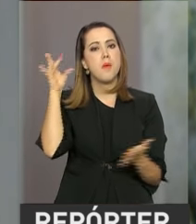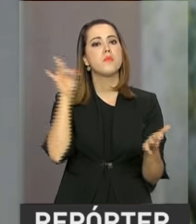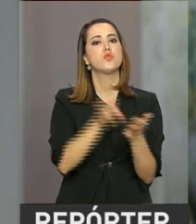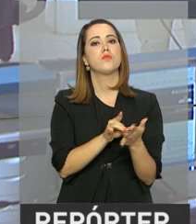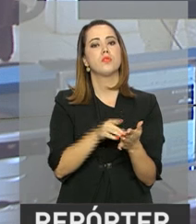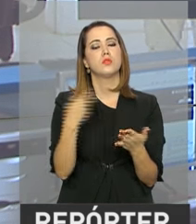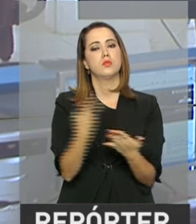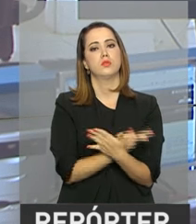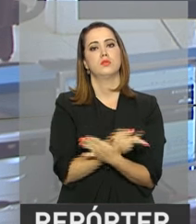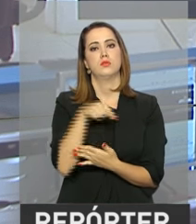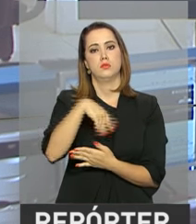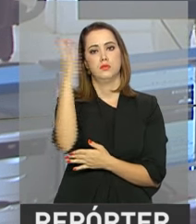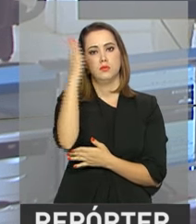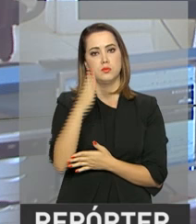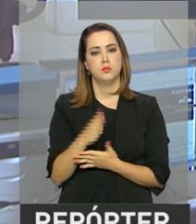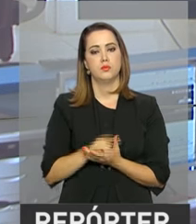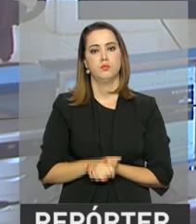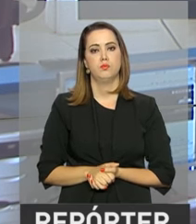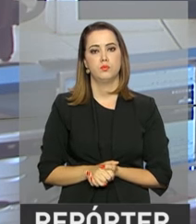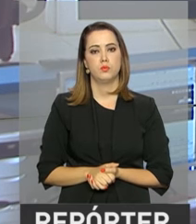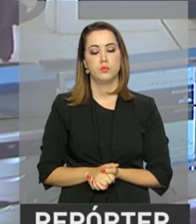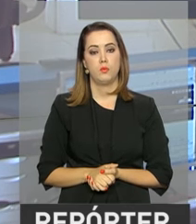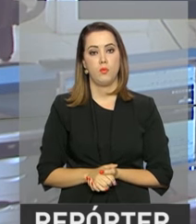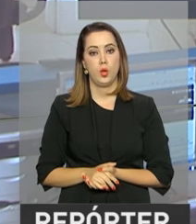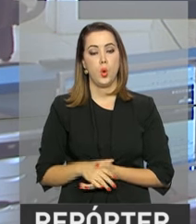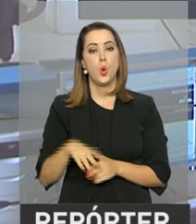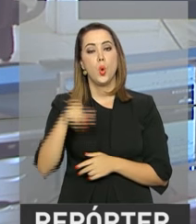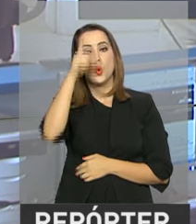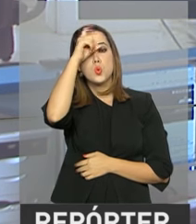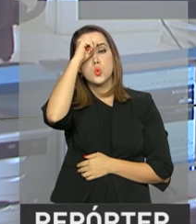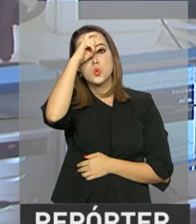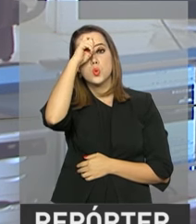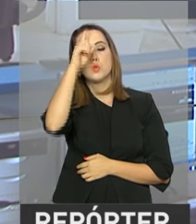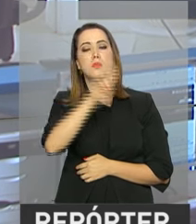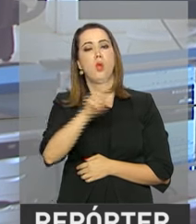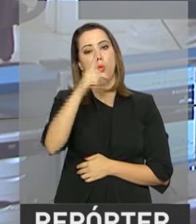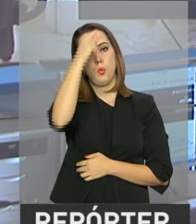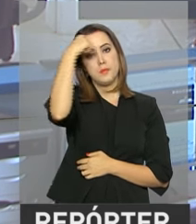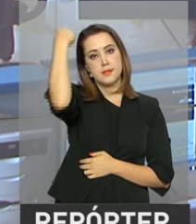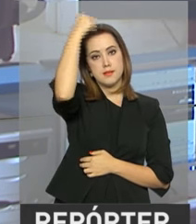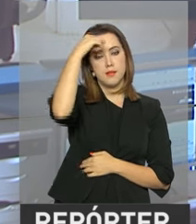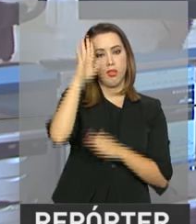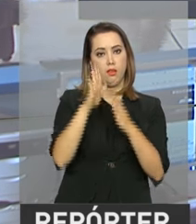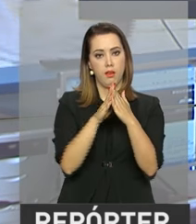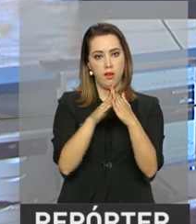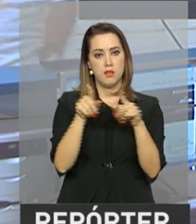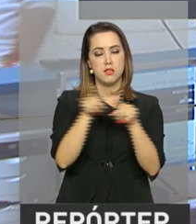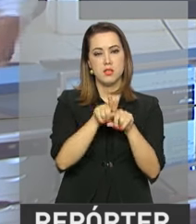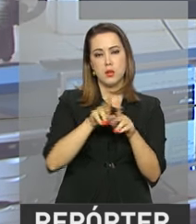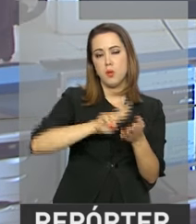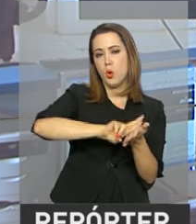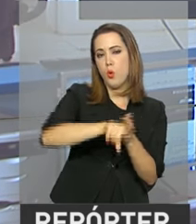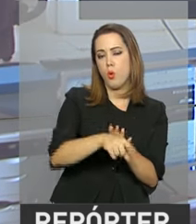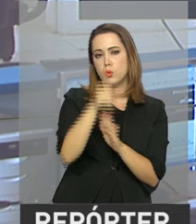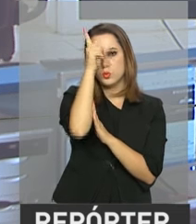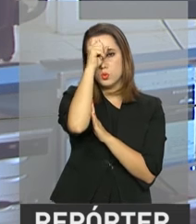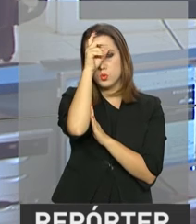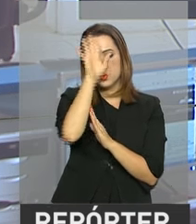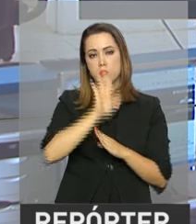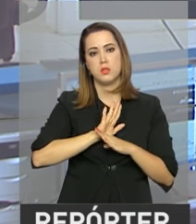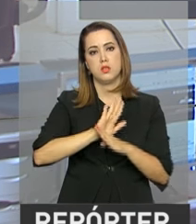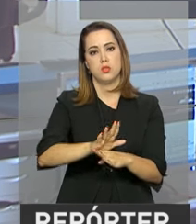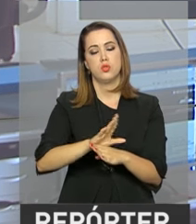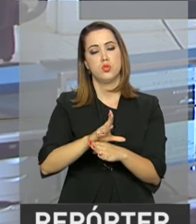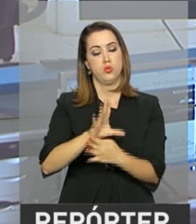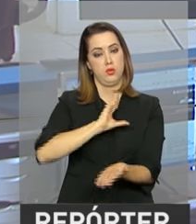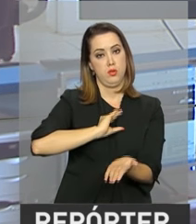acontecendo no Brasil. As Santas Casas e hospitais filantrópicos de todo o país vão receber mais de 500 milhões de reais do Ministério